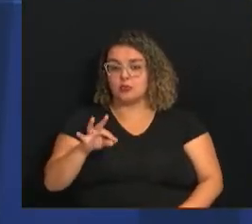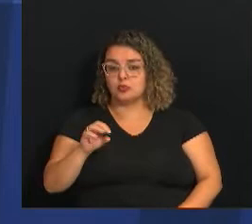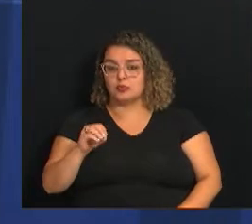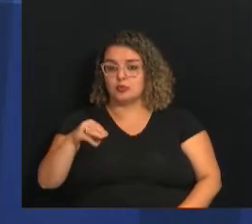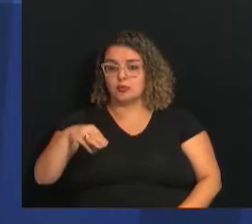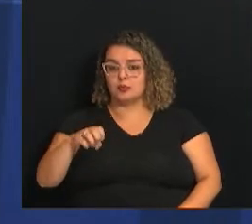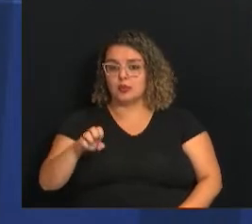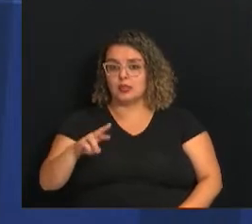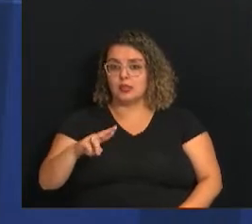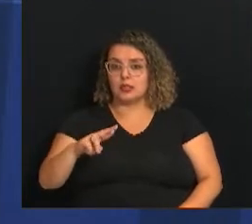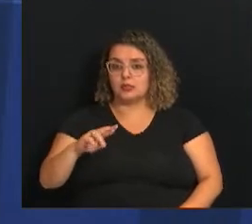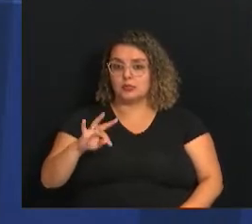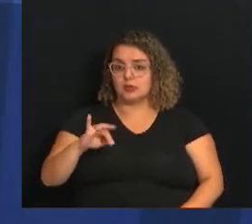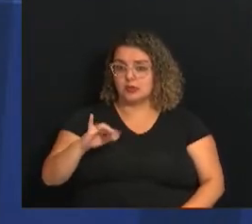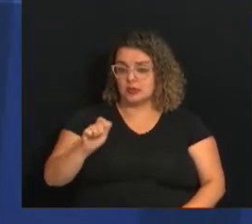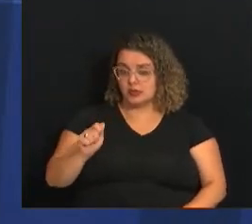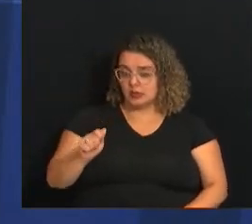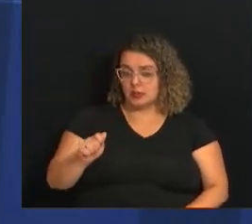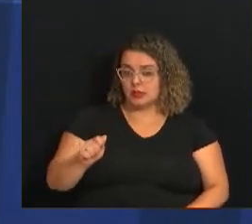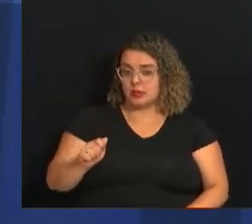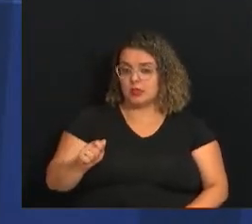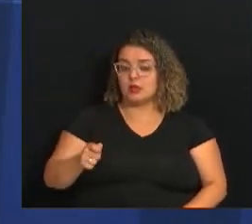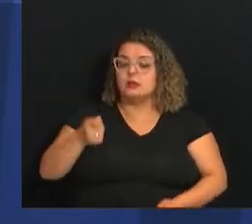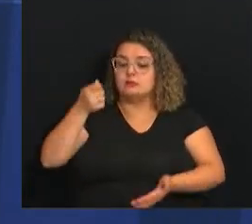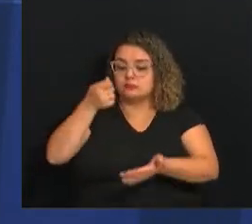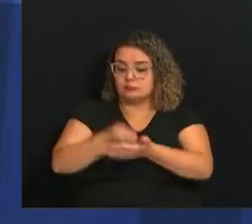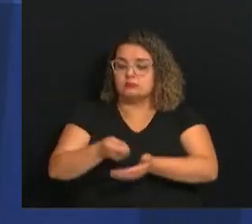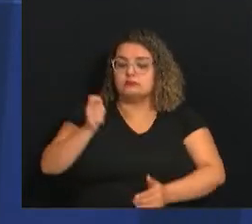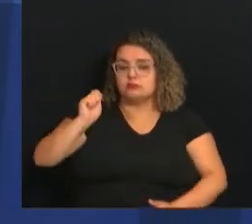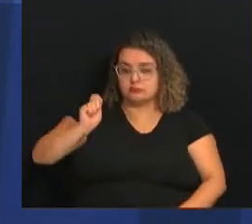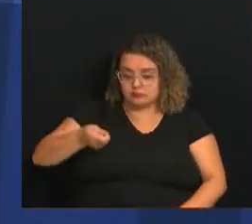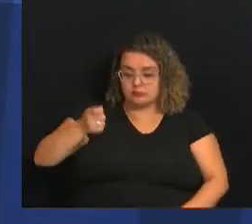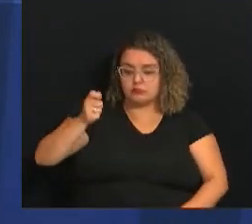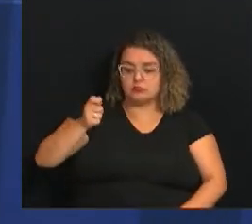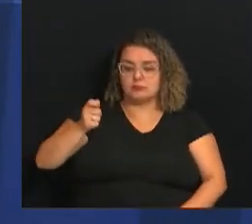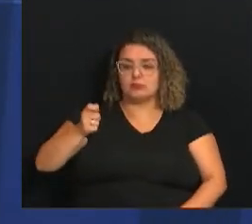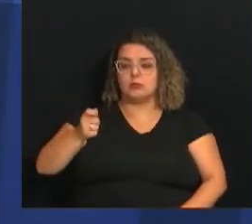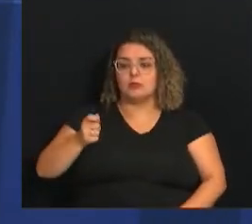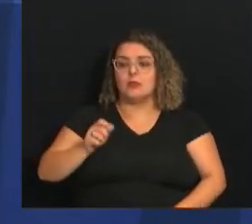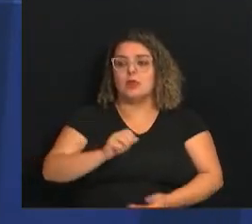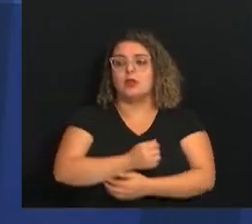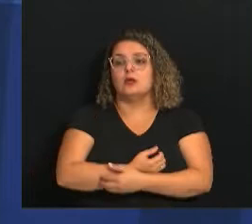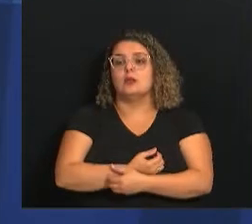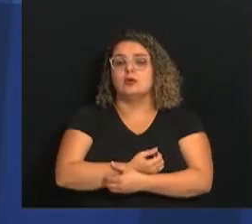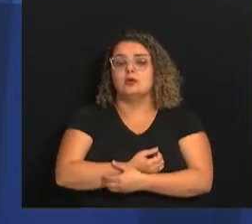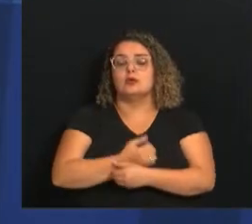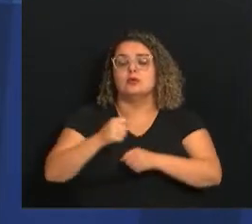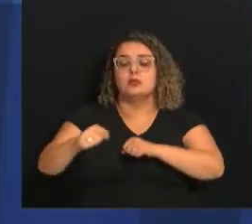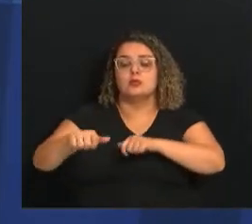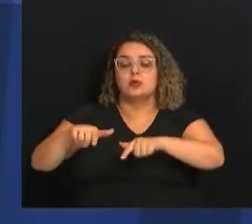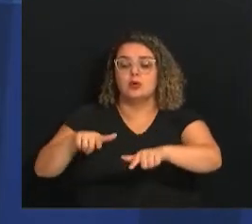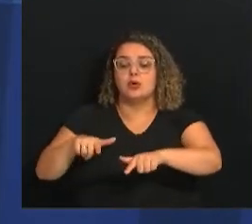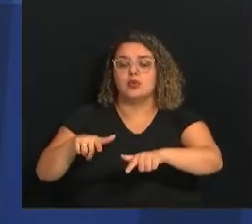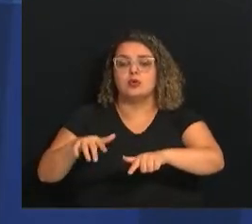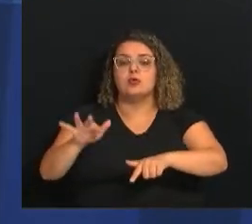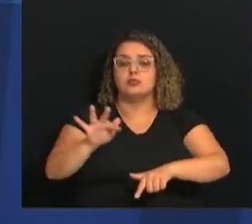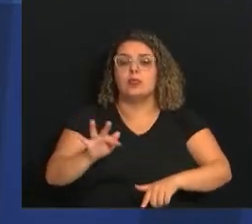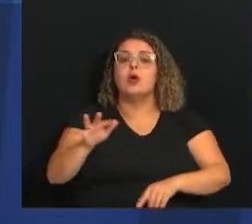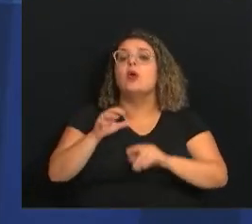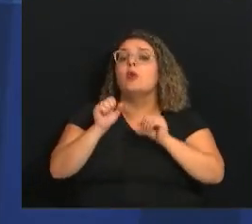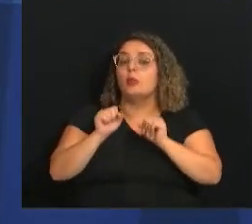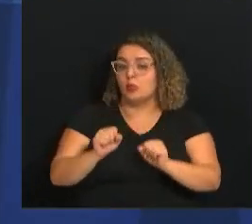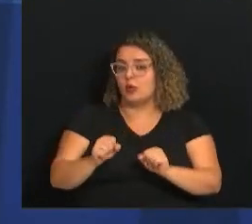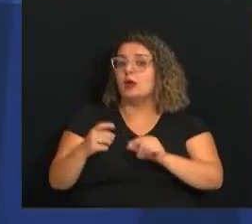do Supremo Tribunal Federal que definiu que o optometrista com diploma de nível superior poderá